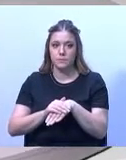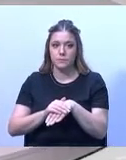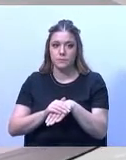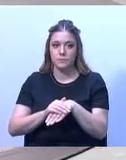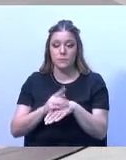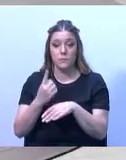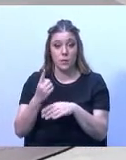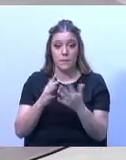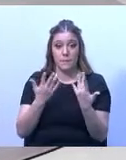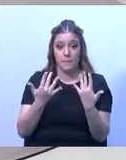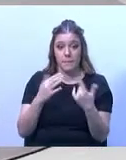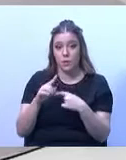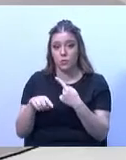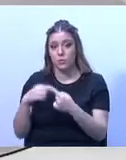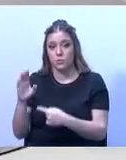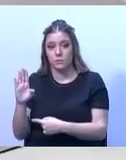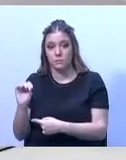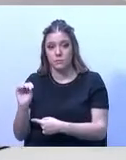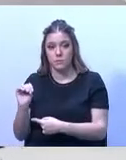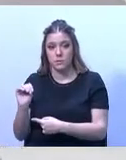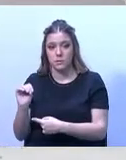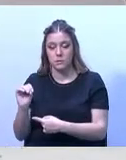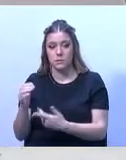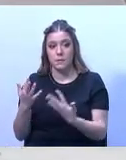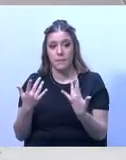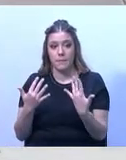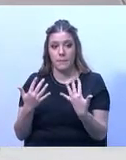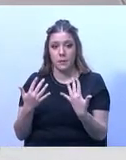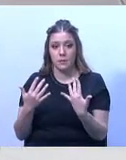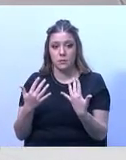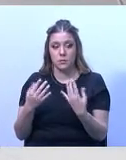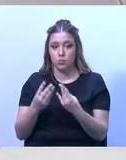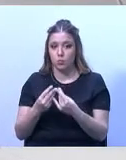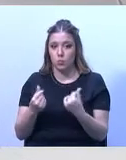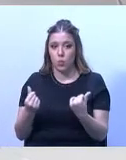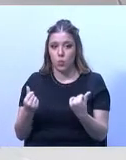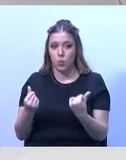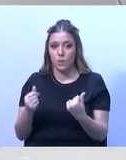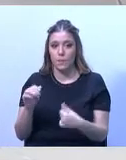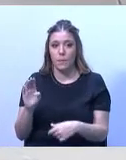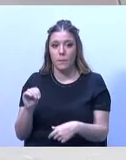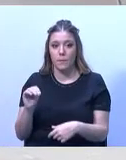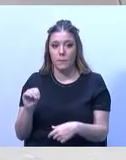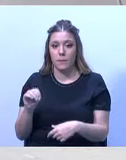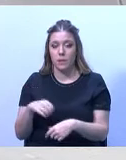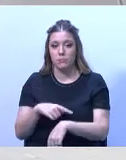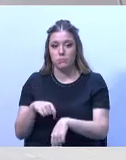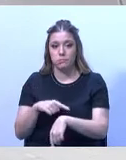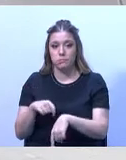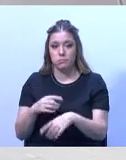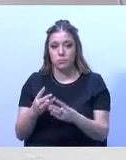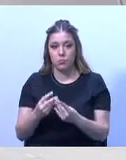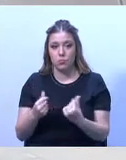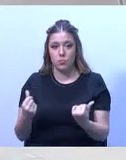uma para as mãos e outra para os pés. Das mãos praticamente desapareceu logo, dos pés demorou algum tempo a